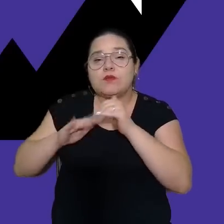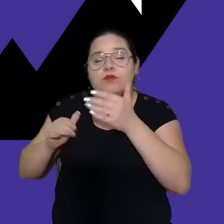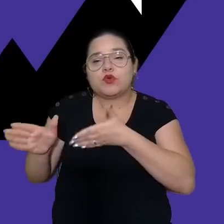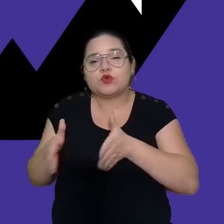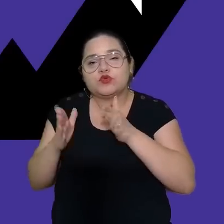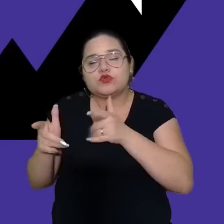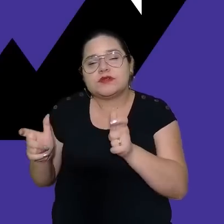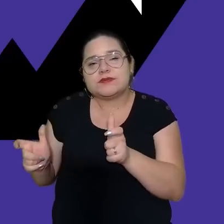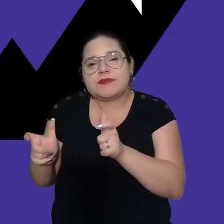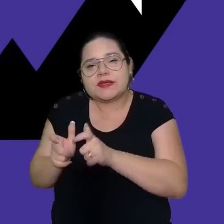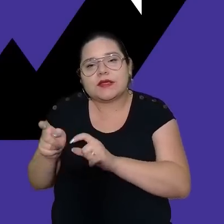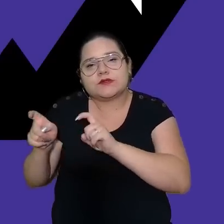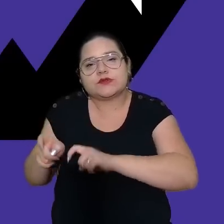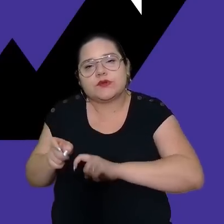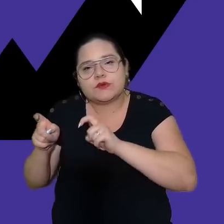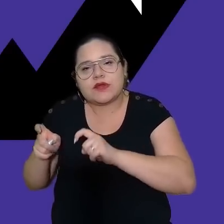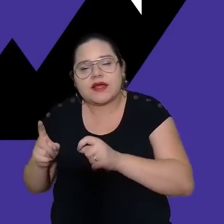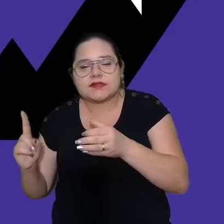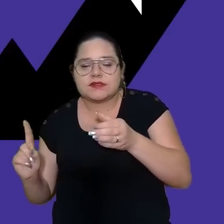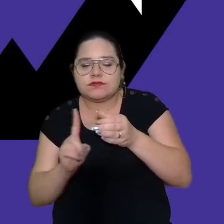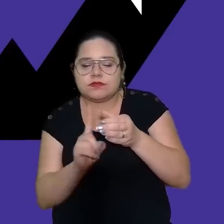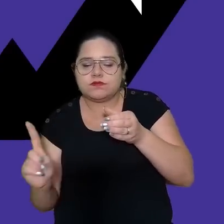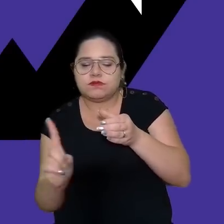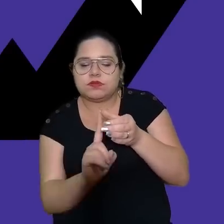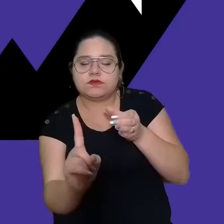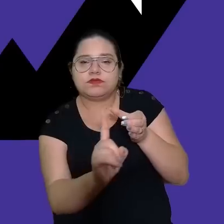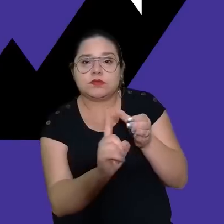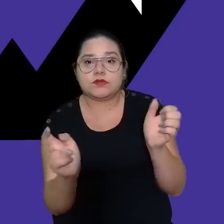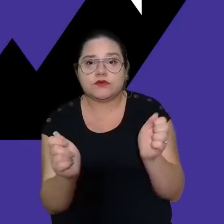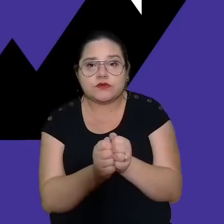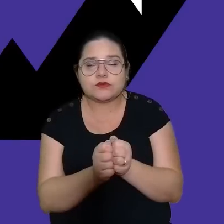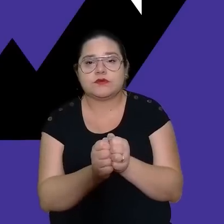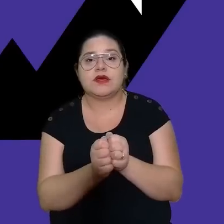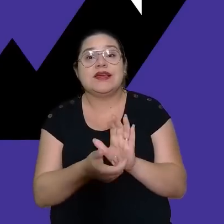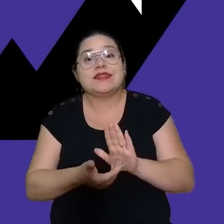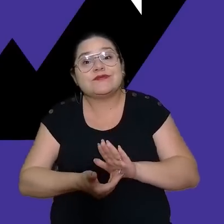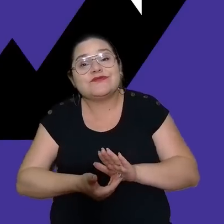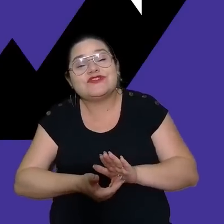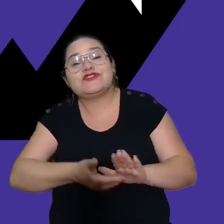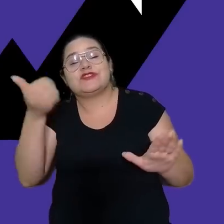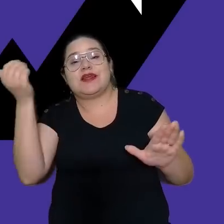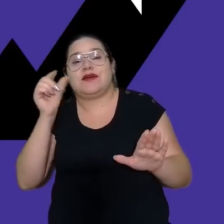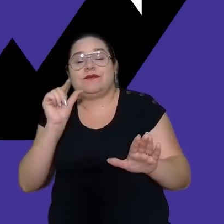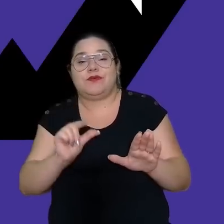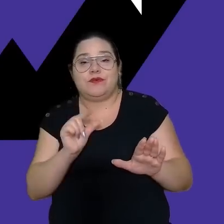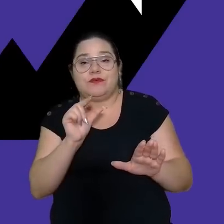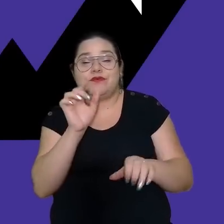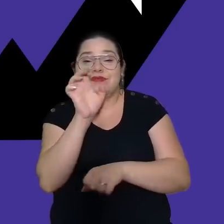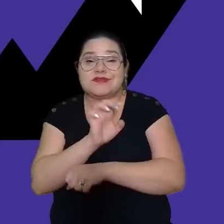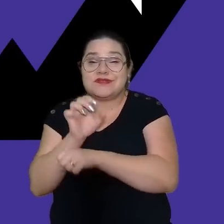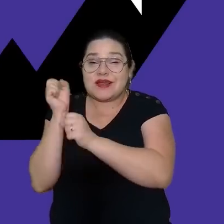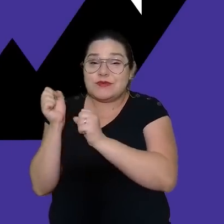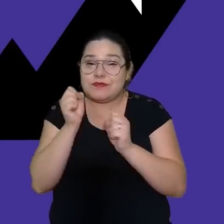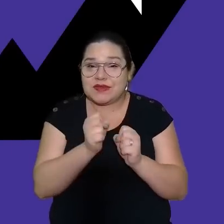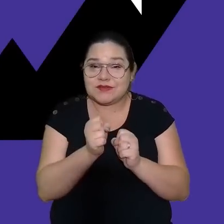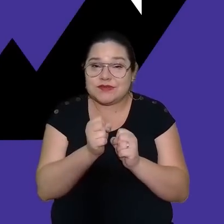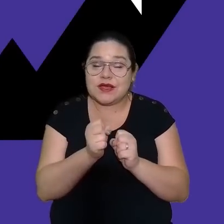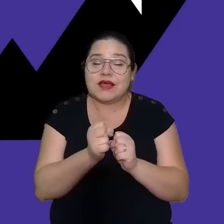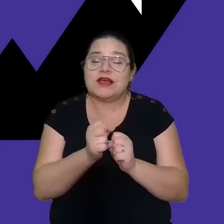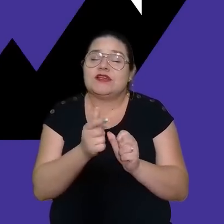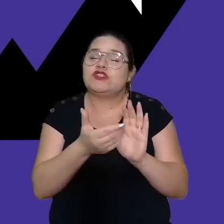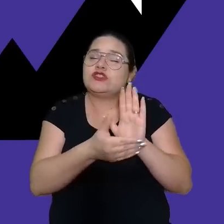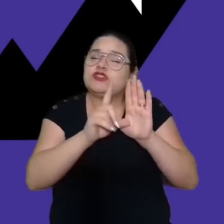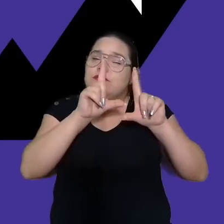são os seus integrados, né? Então, tirar o peso do Estado através de menos burocracia,